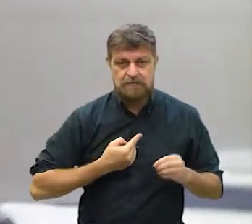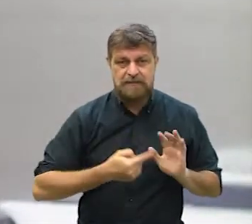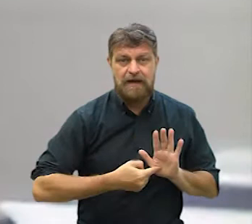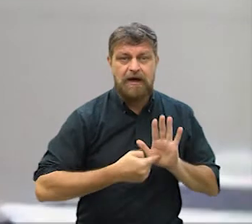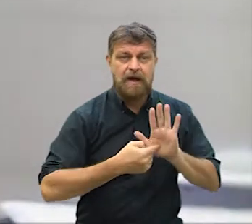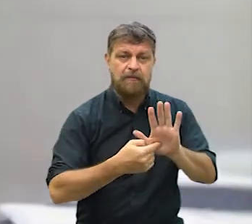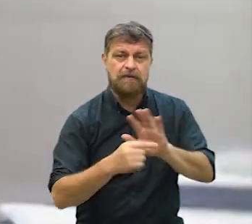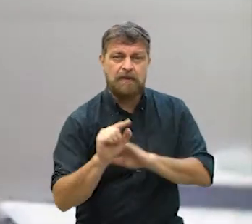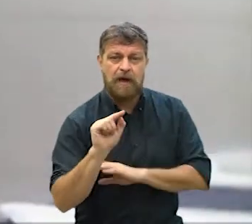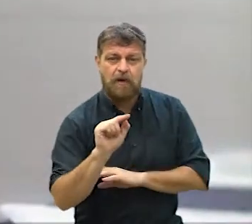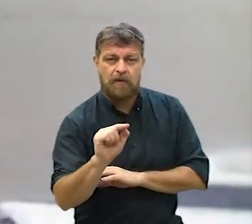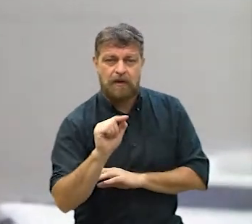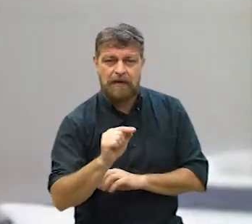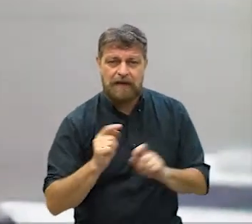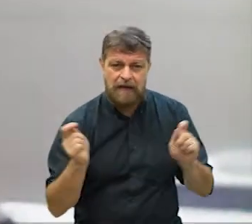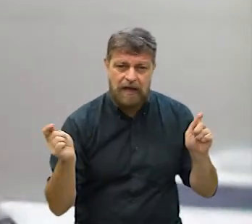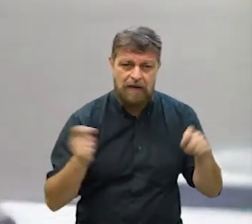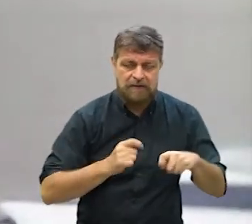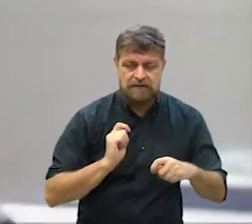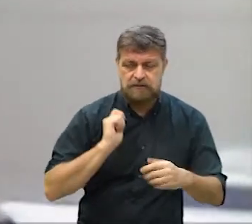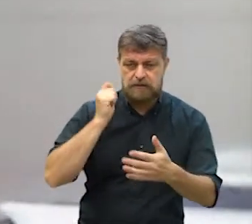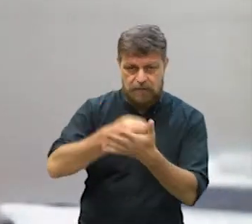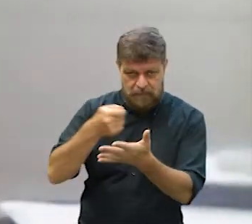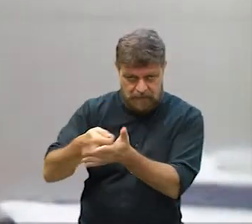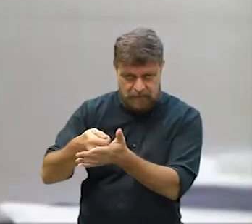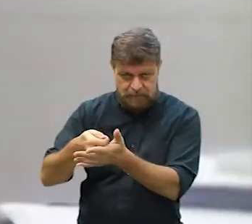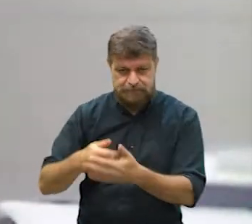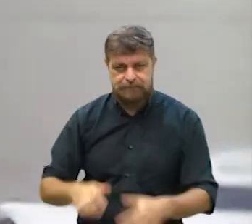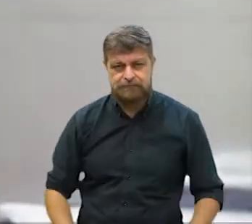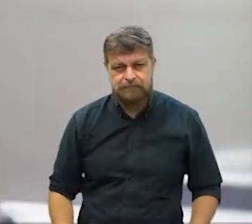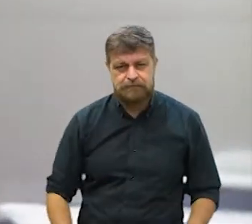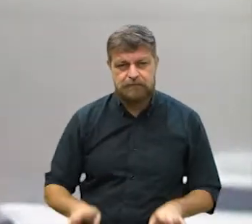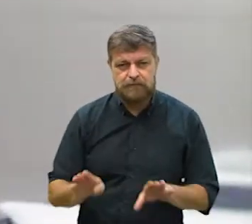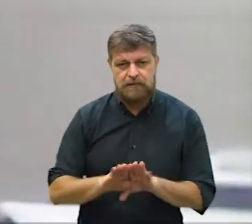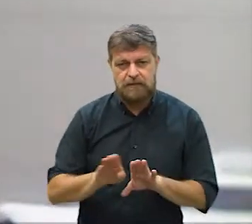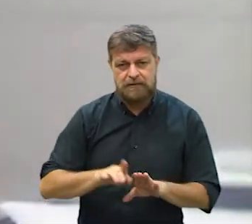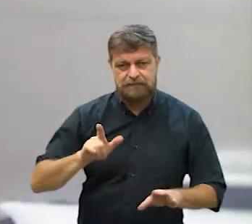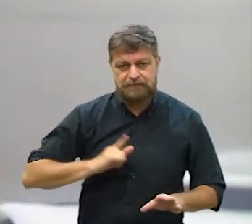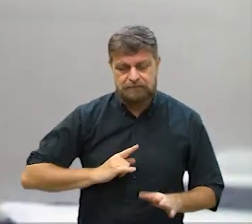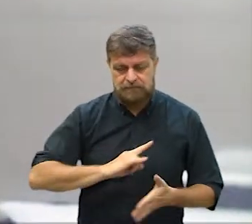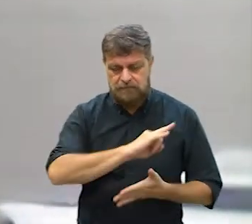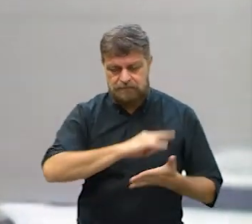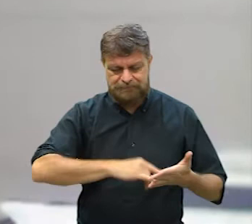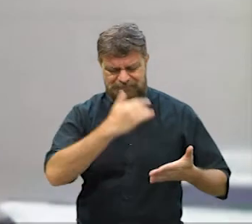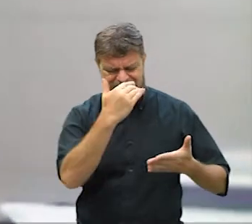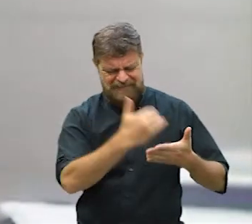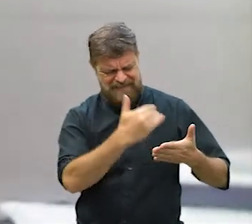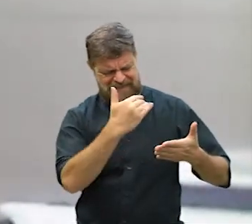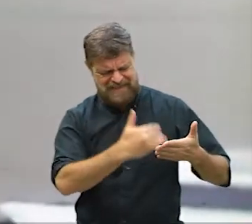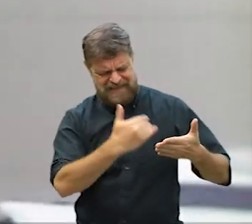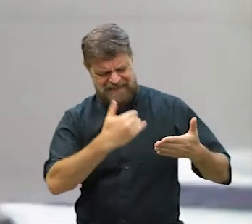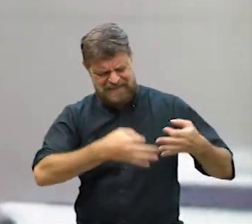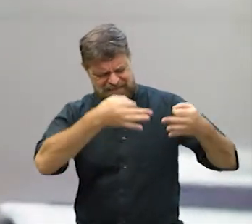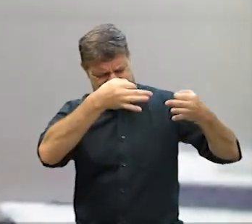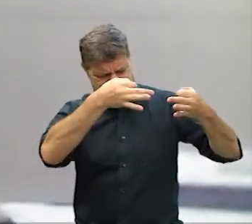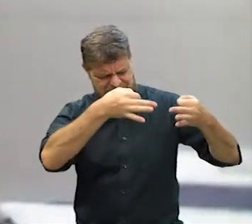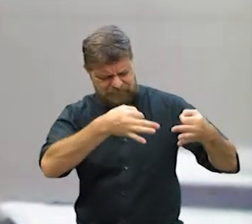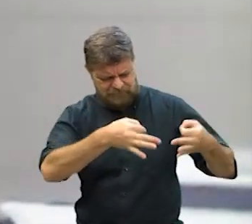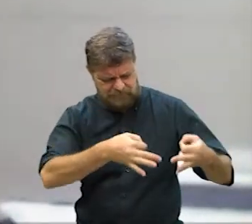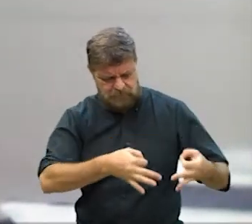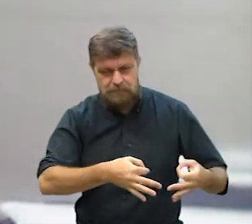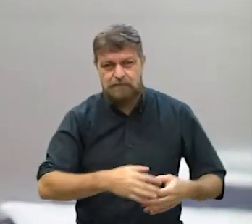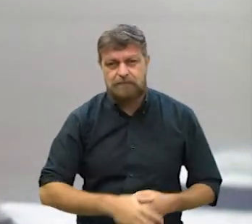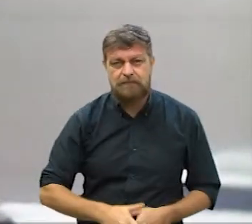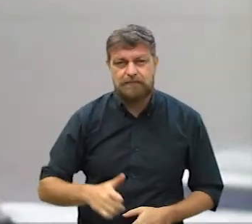demonstrar capacidade de pagamento, tá? Tem que estar com toda a sua situação em ordem de CNDs. Então,